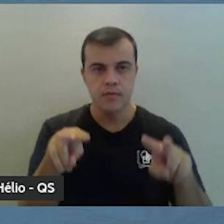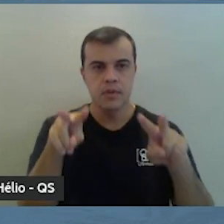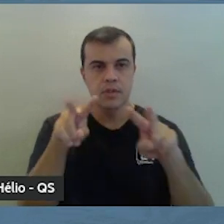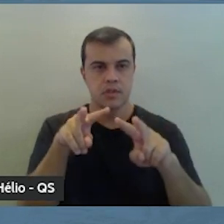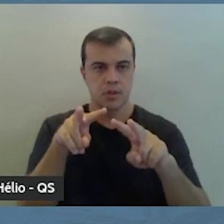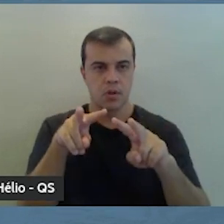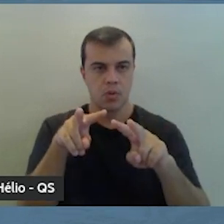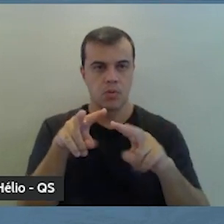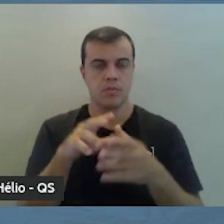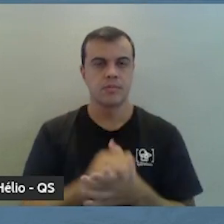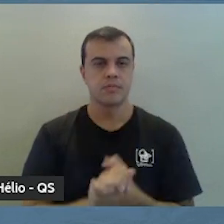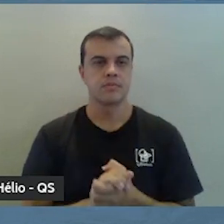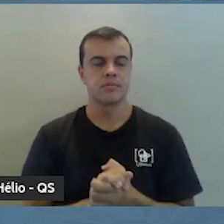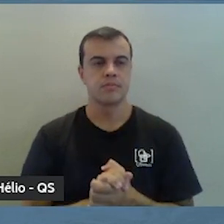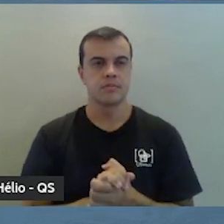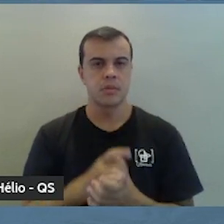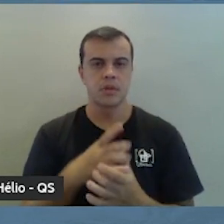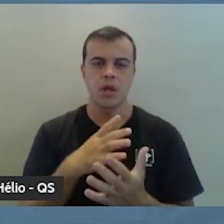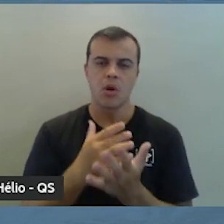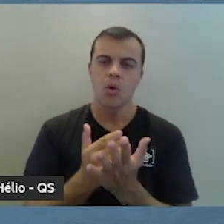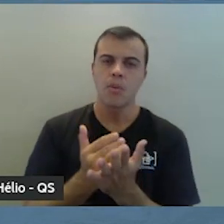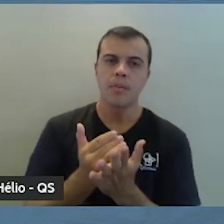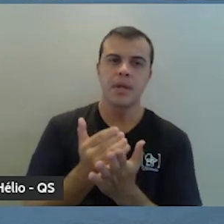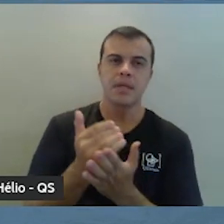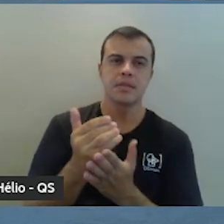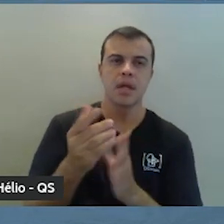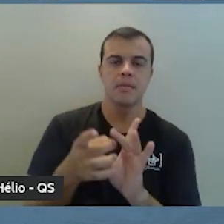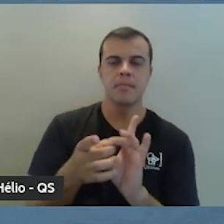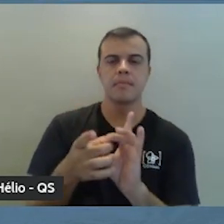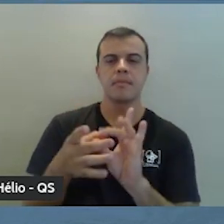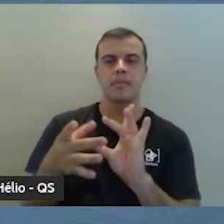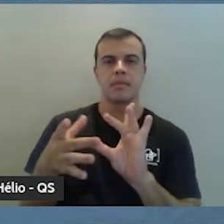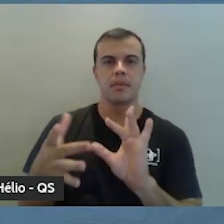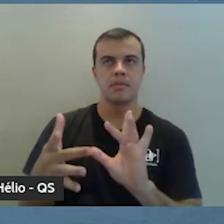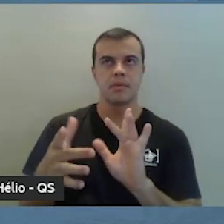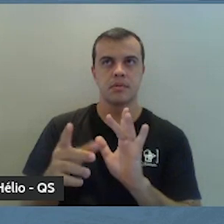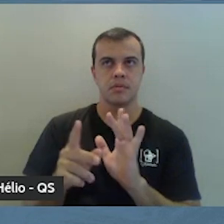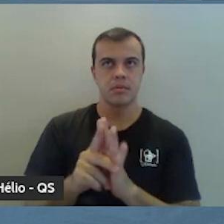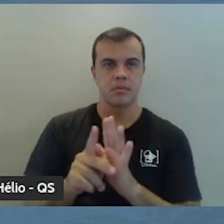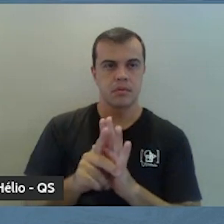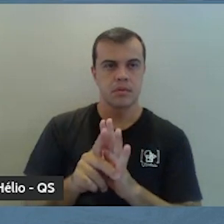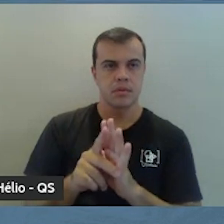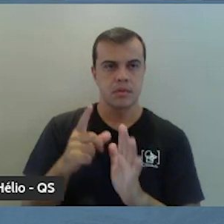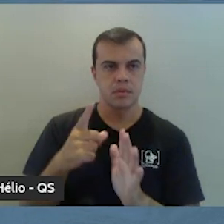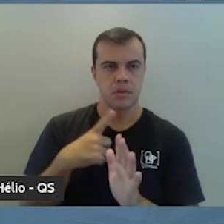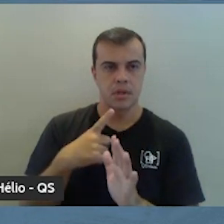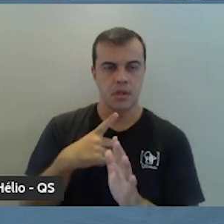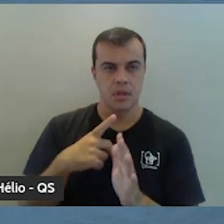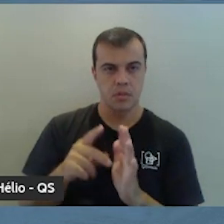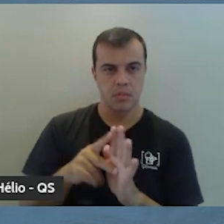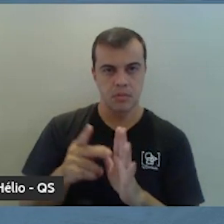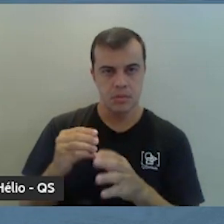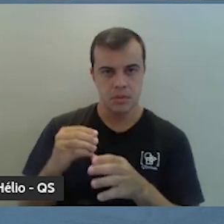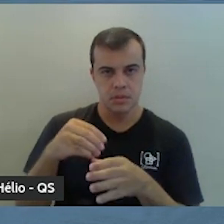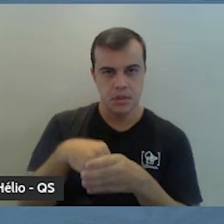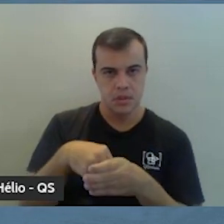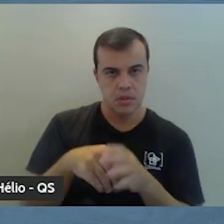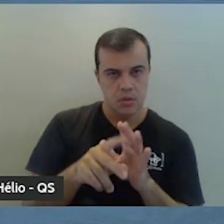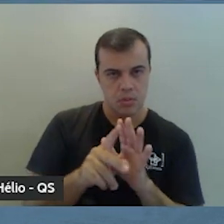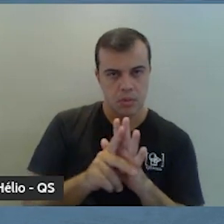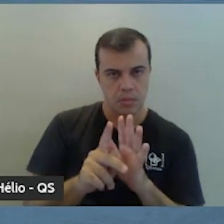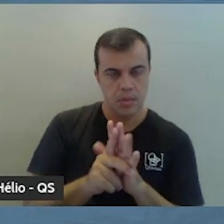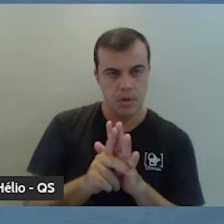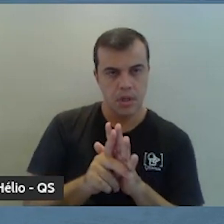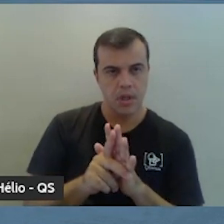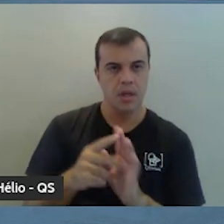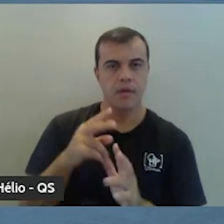fora que começa a permitir que o de dentro também venha para a baila e também venha